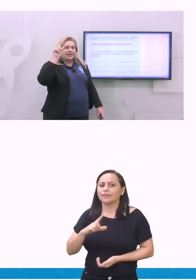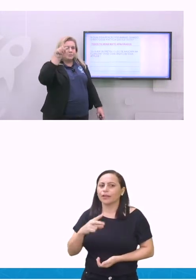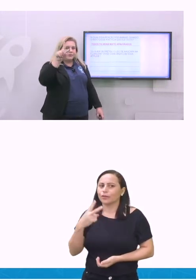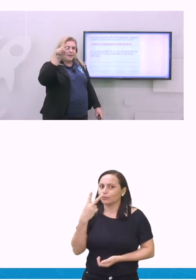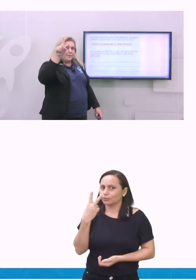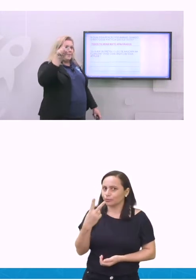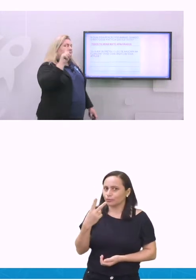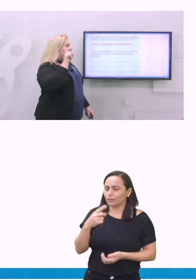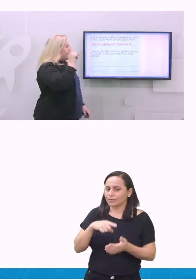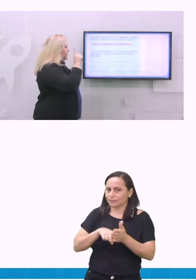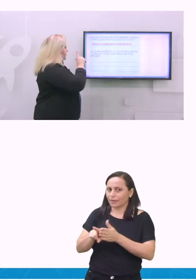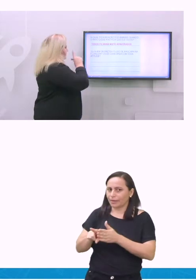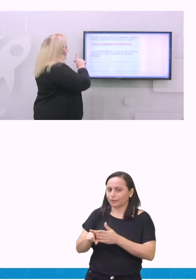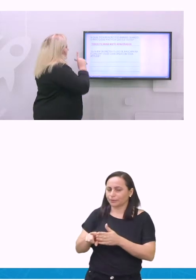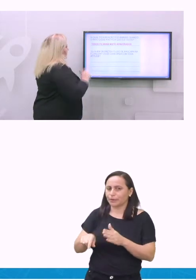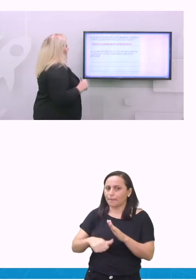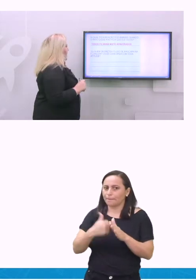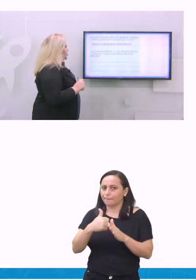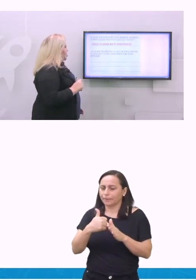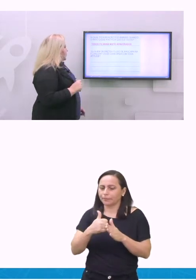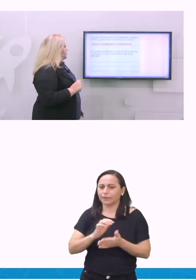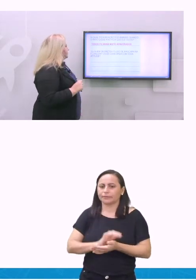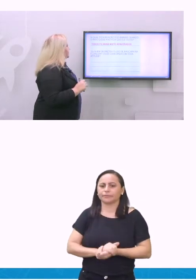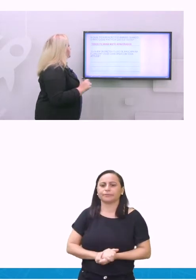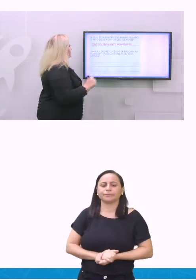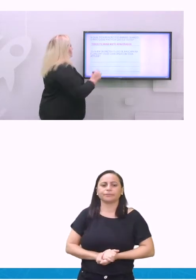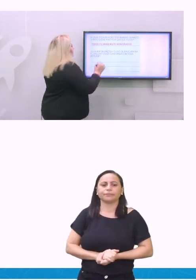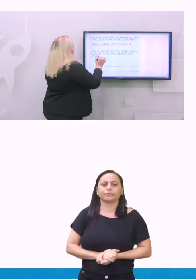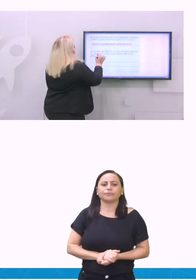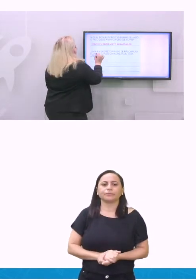Vamos responder primeiro a primeira parte, ó.